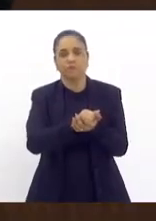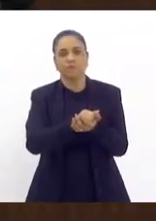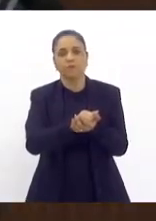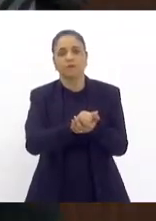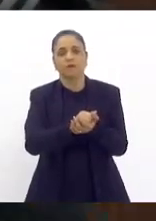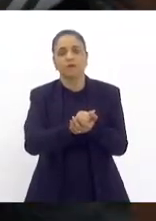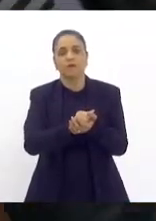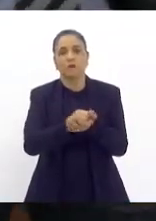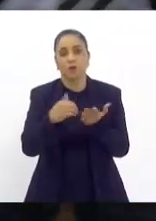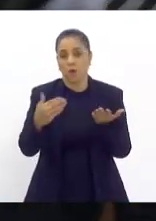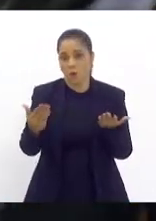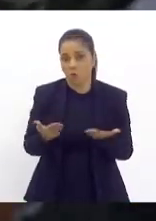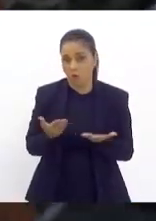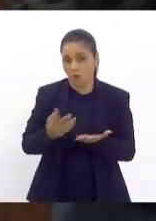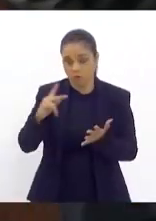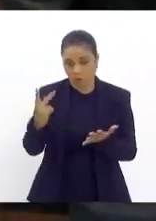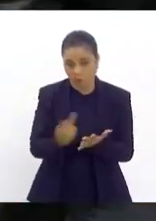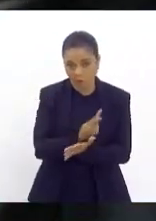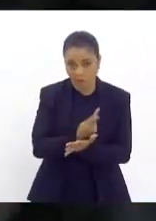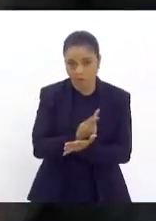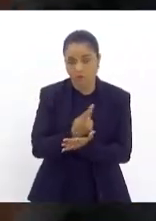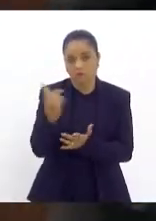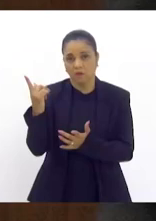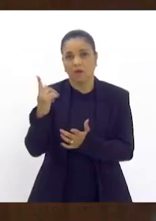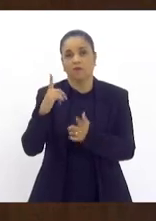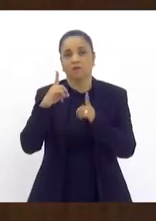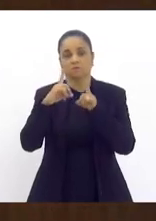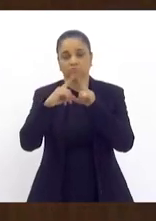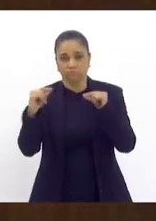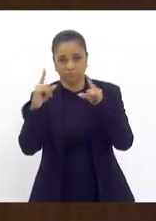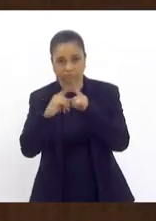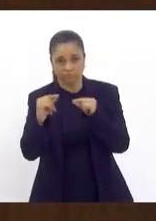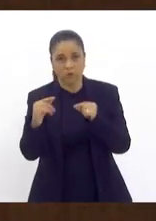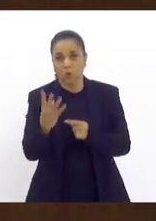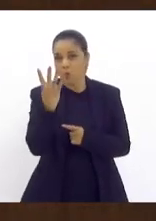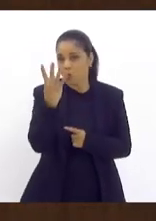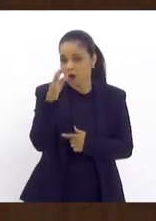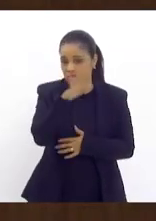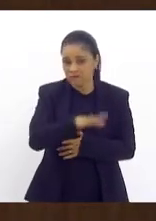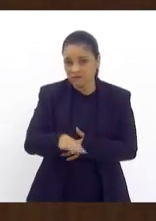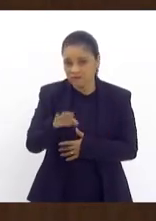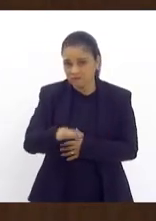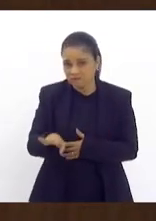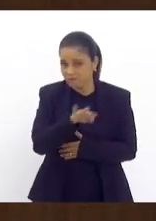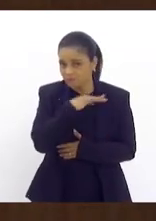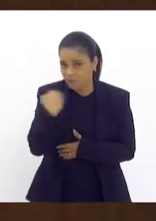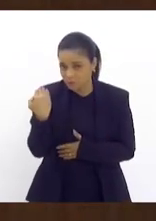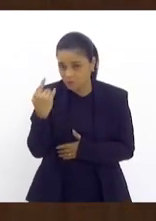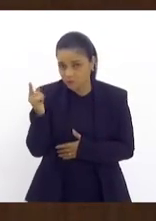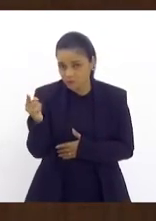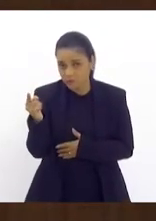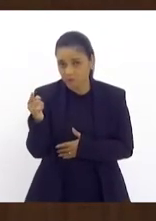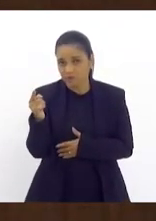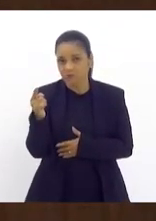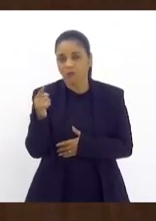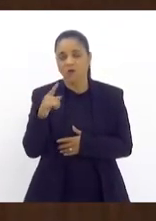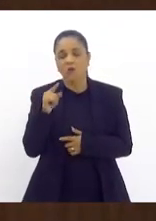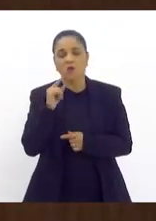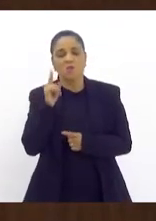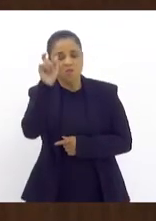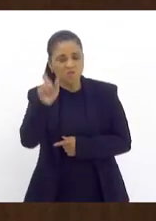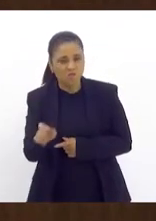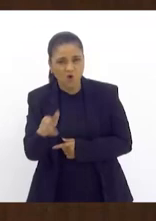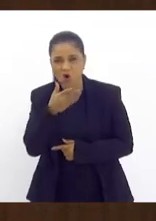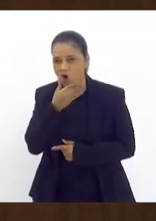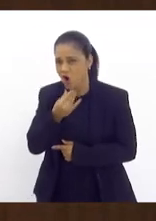que aconteceu hoje em Santa Catarina, com as 4 crianças que vieram a óbito por conta de um covarde,